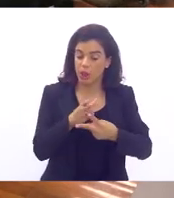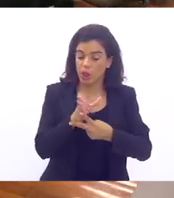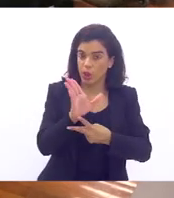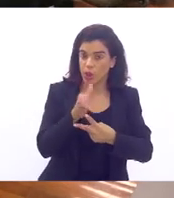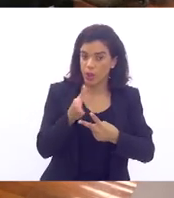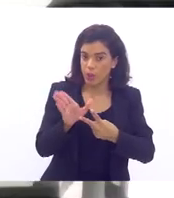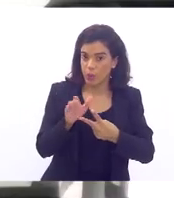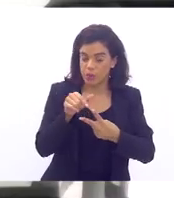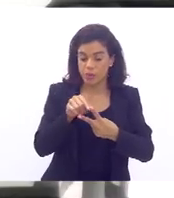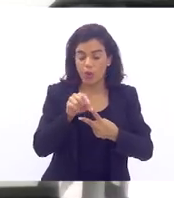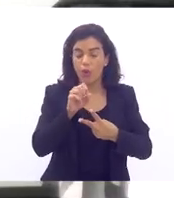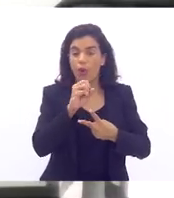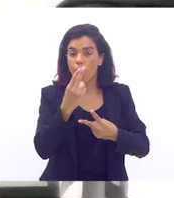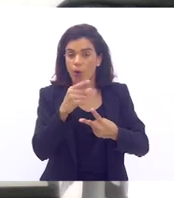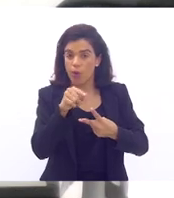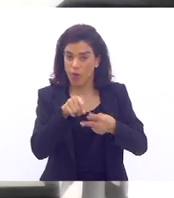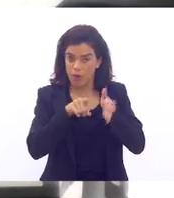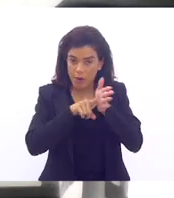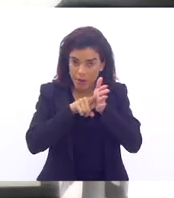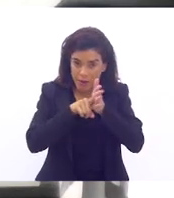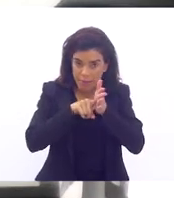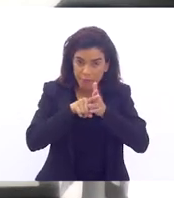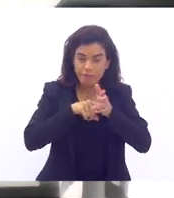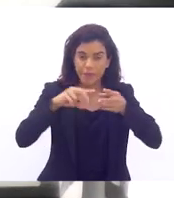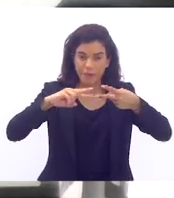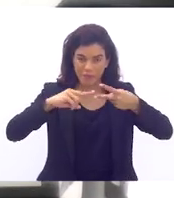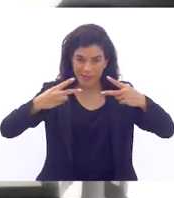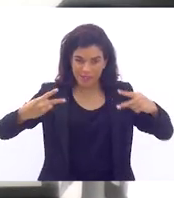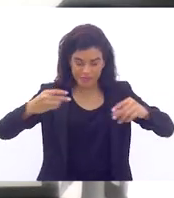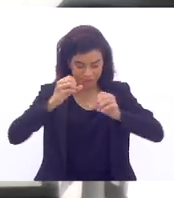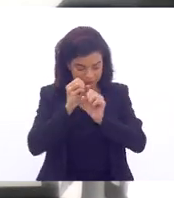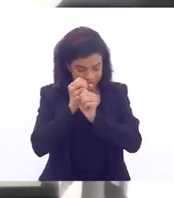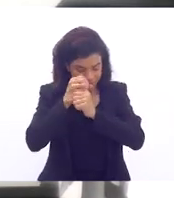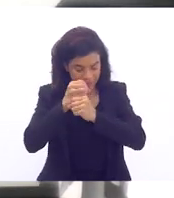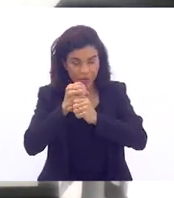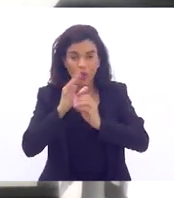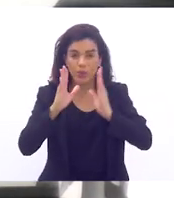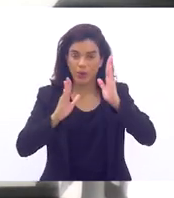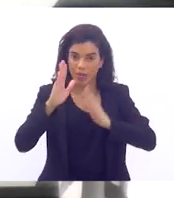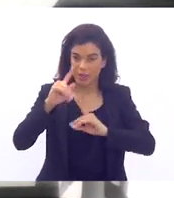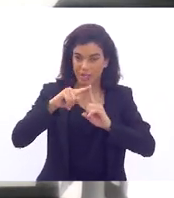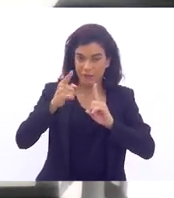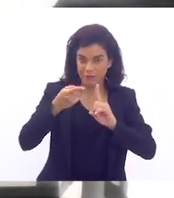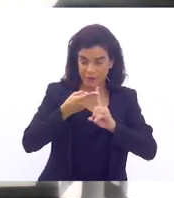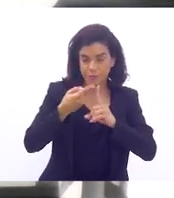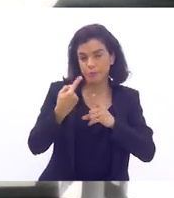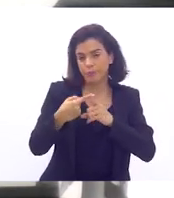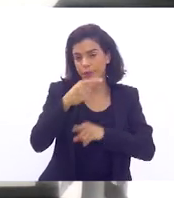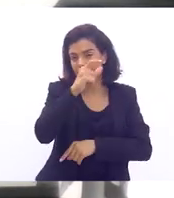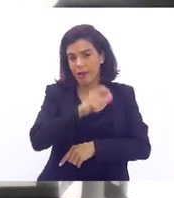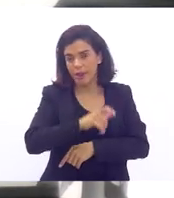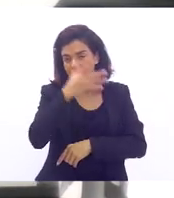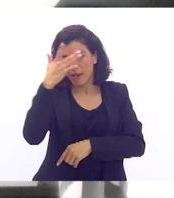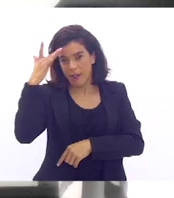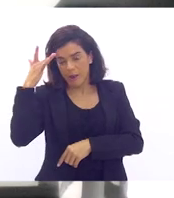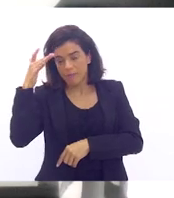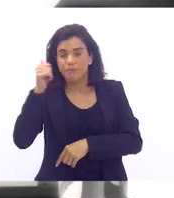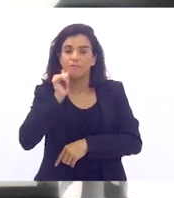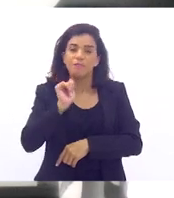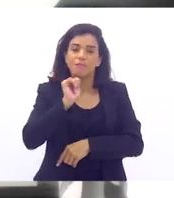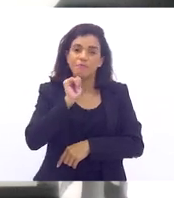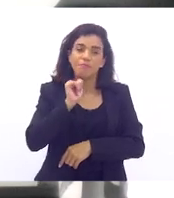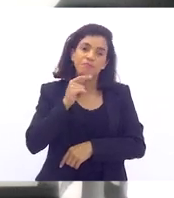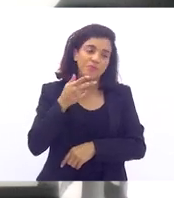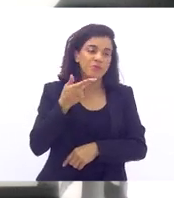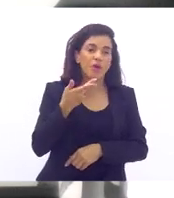é ou o mapeamento genético já na gestação porque o paciente a mãe pode